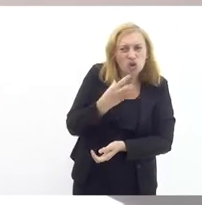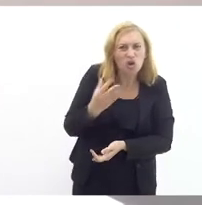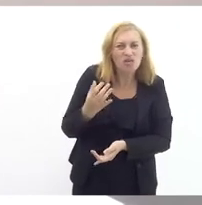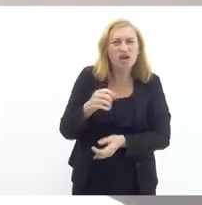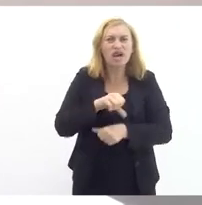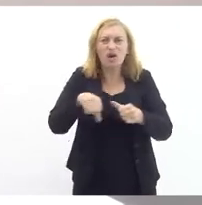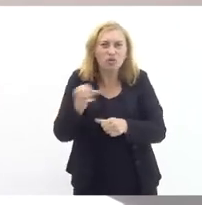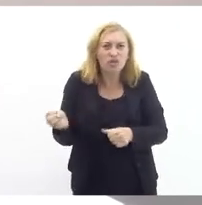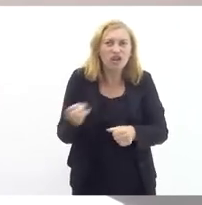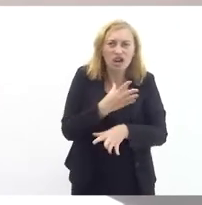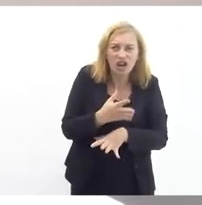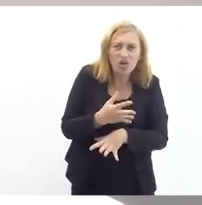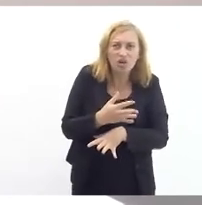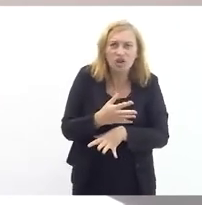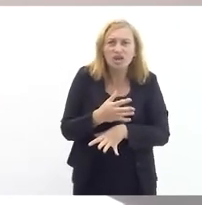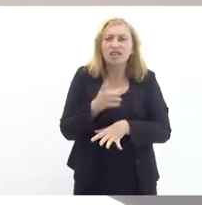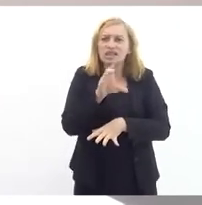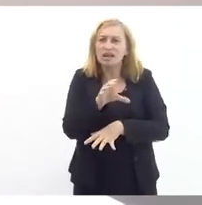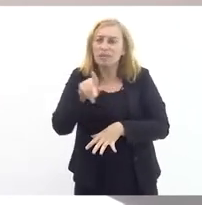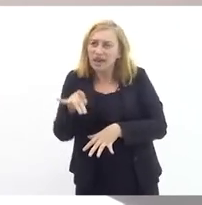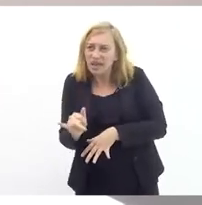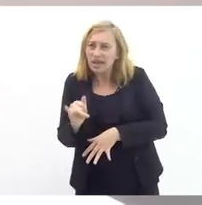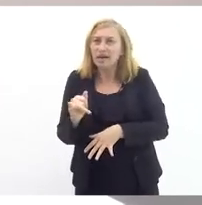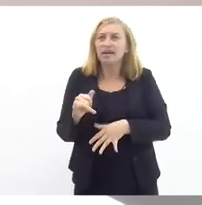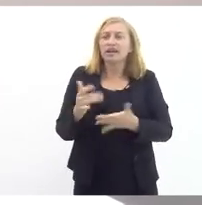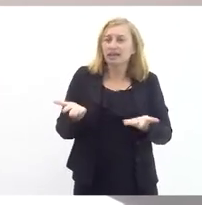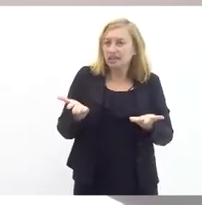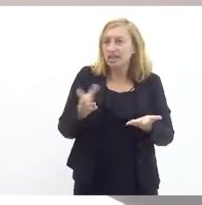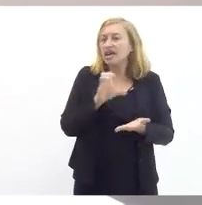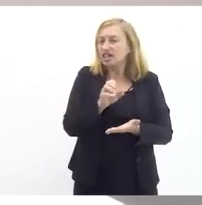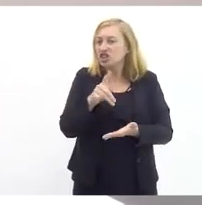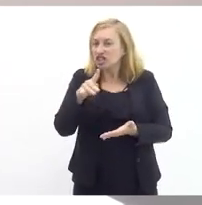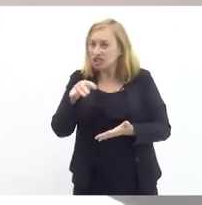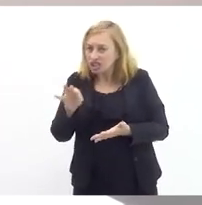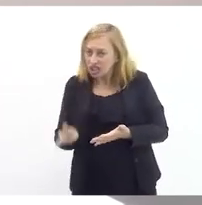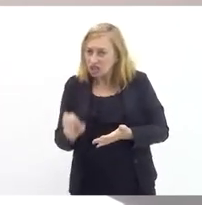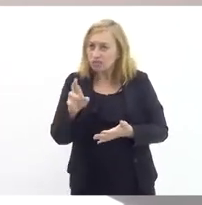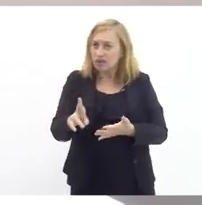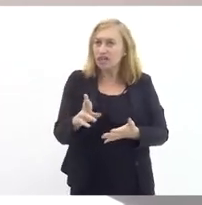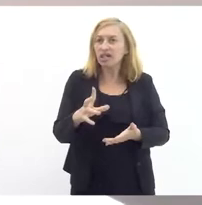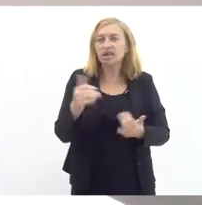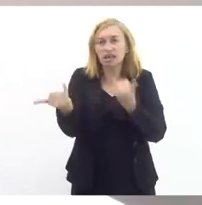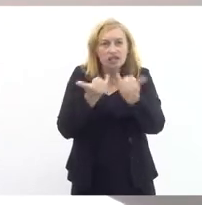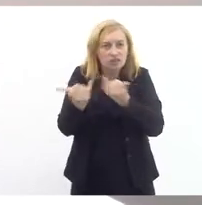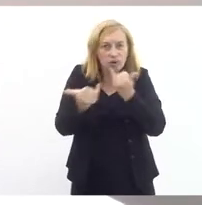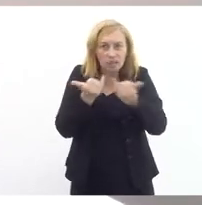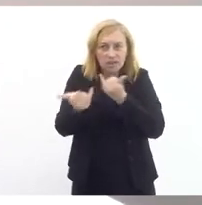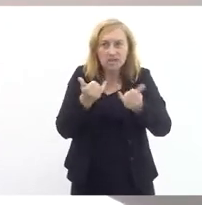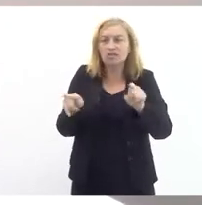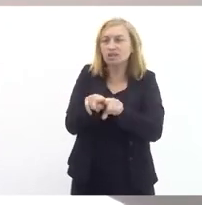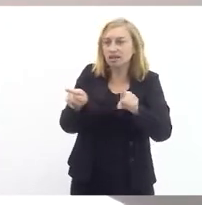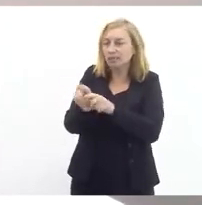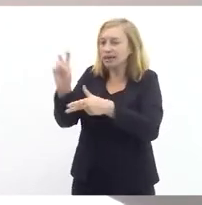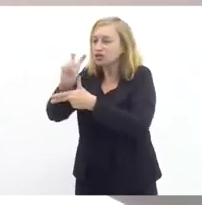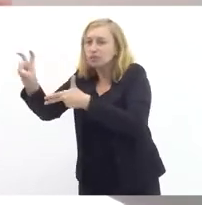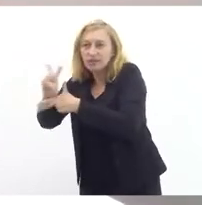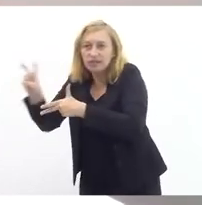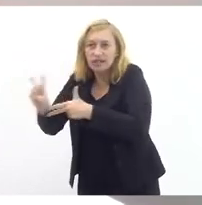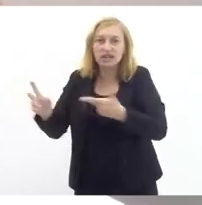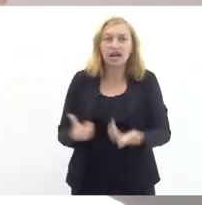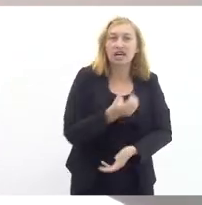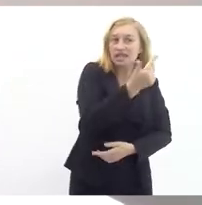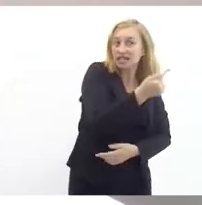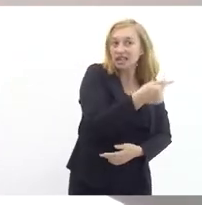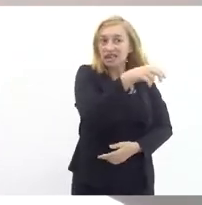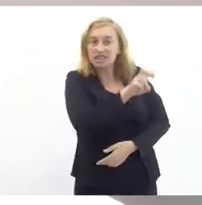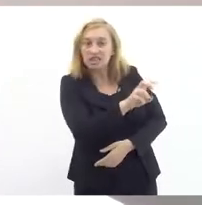CPI para, nessa nova reunião, que a Getransp traga os dados e também a Supervia, porque a Supervia coloca 75